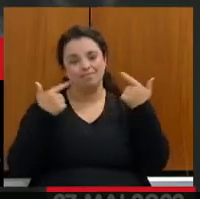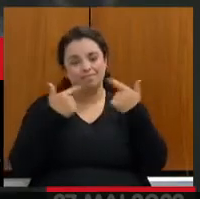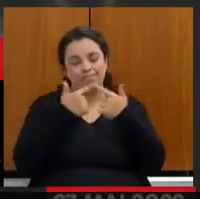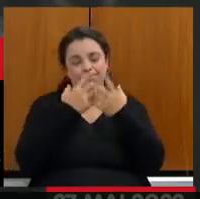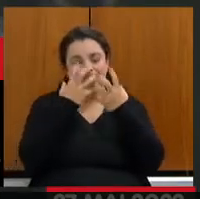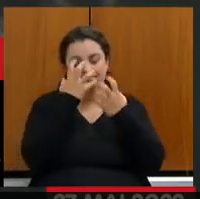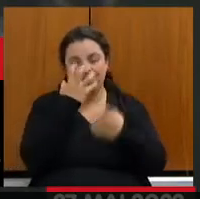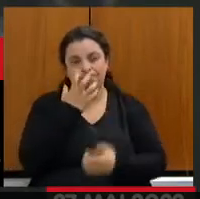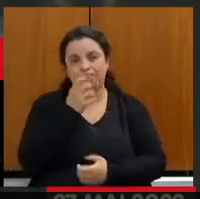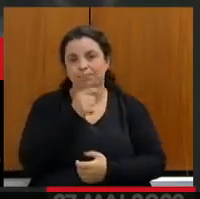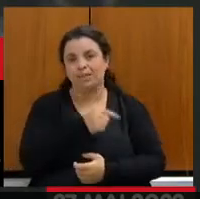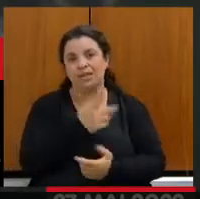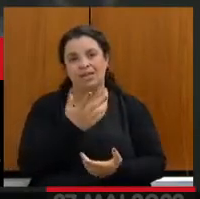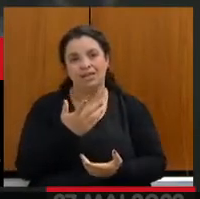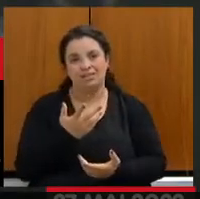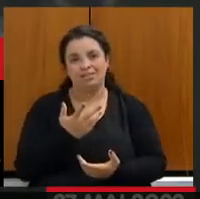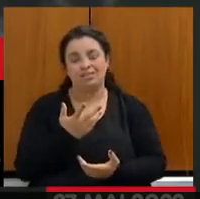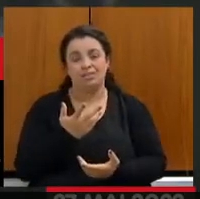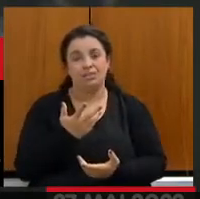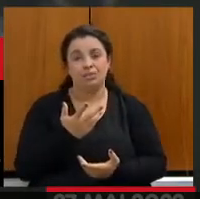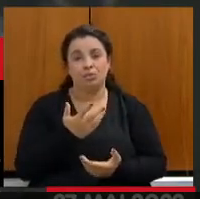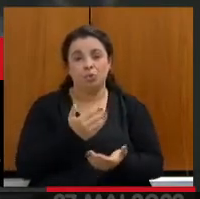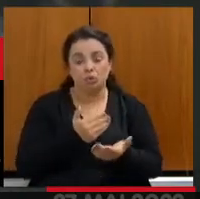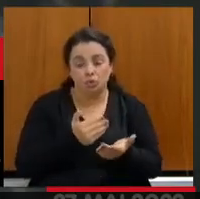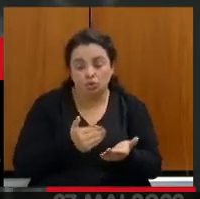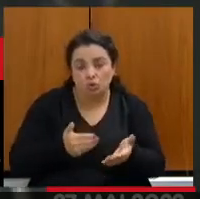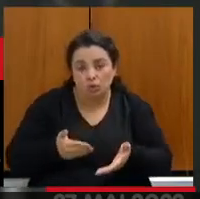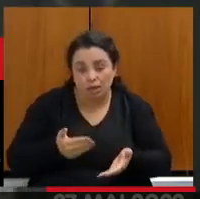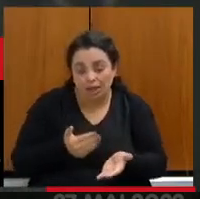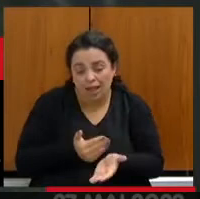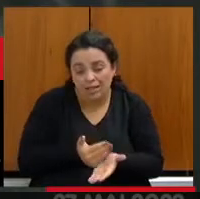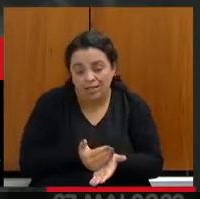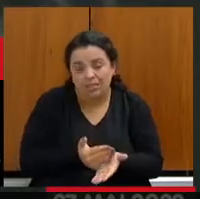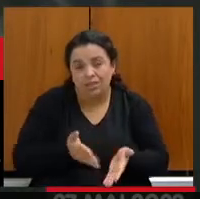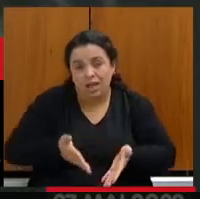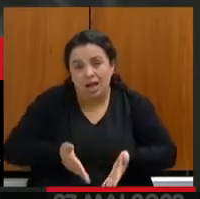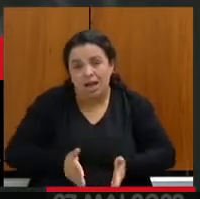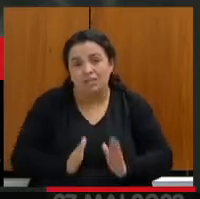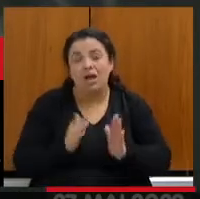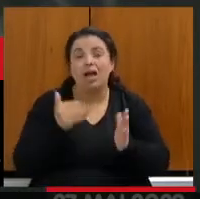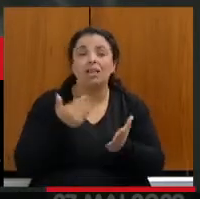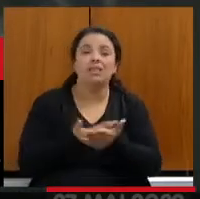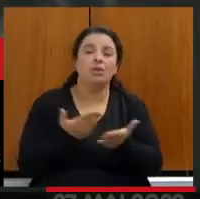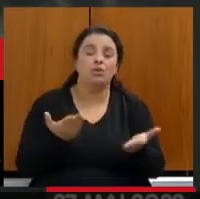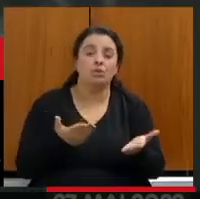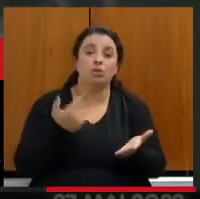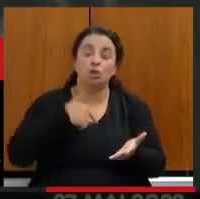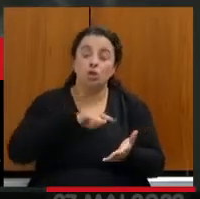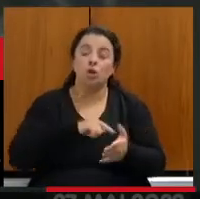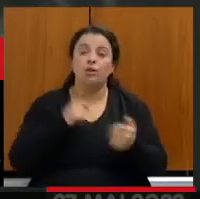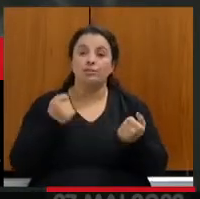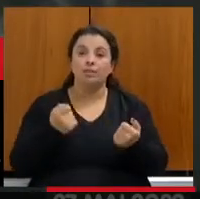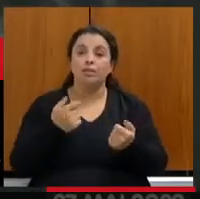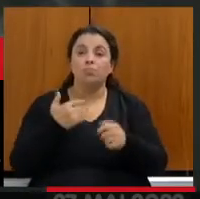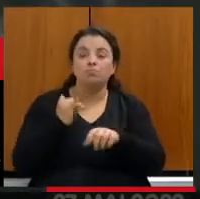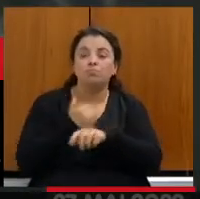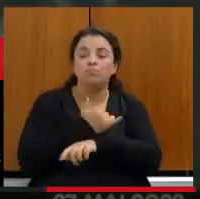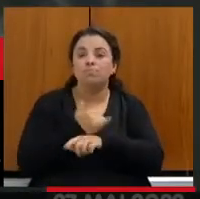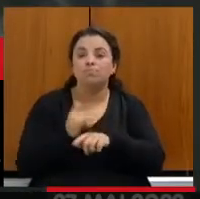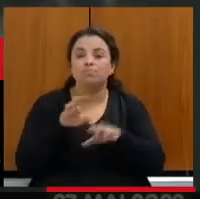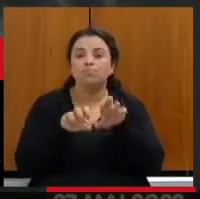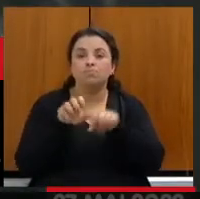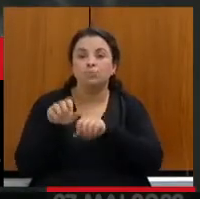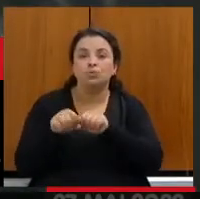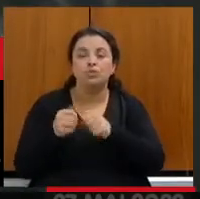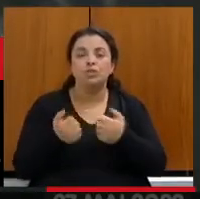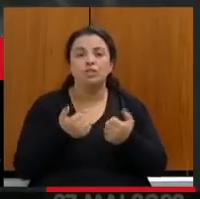né É E a gente vai parar pelas ruas e o busca né de soluções para sobreviver